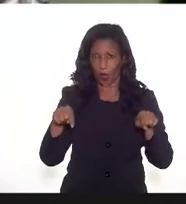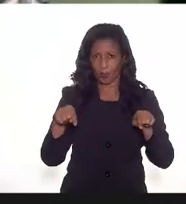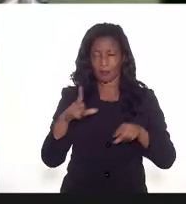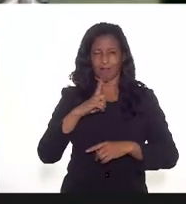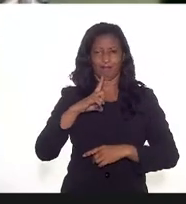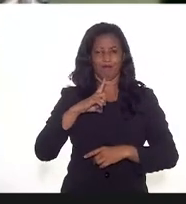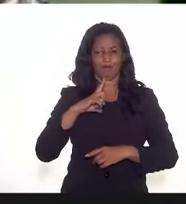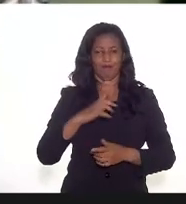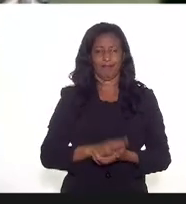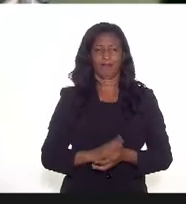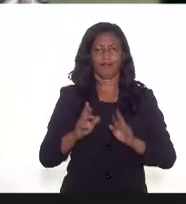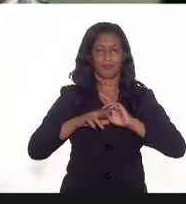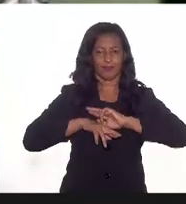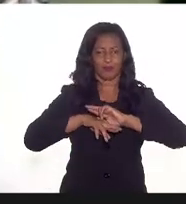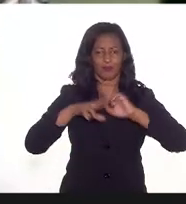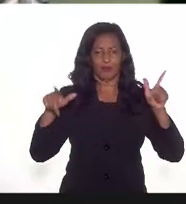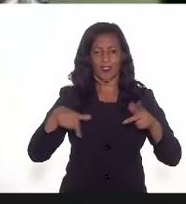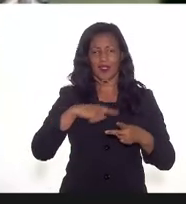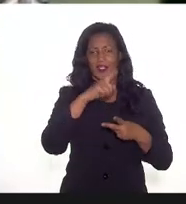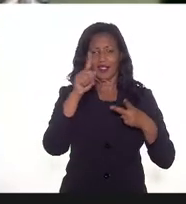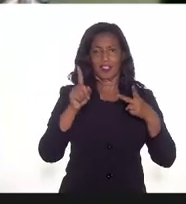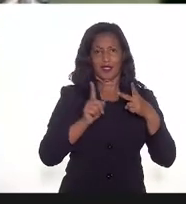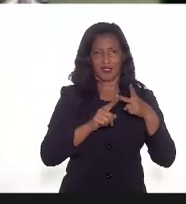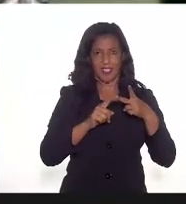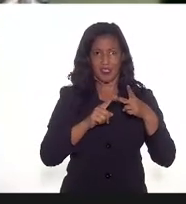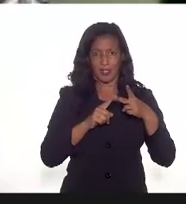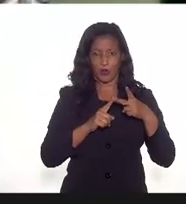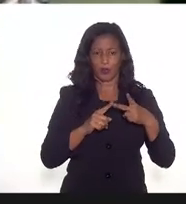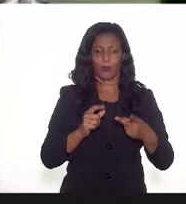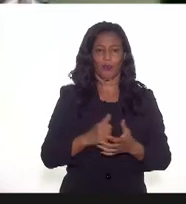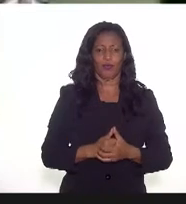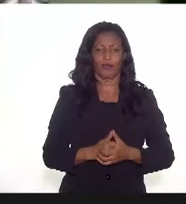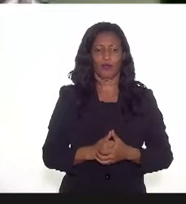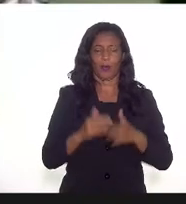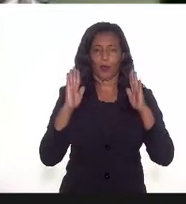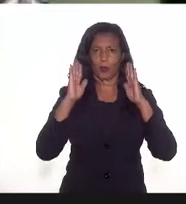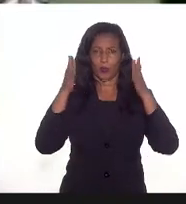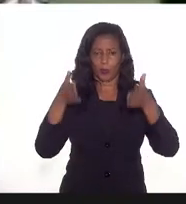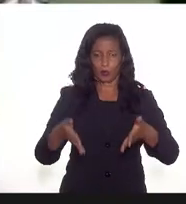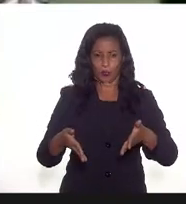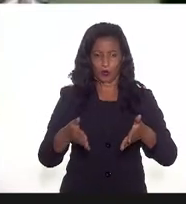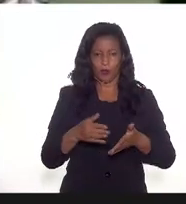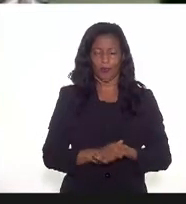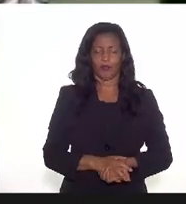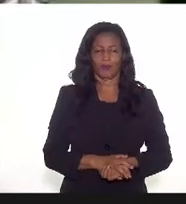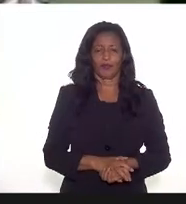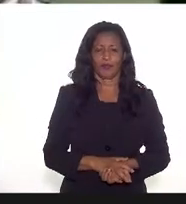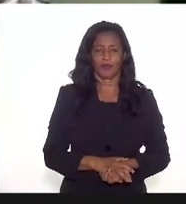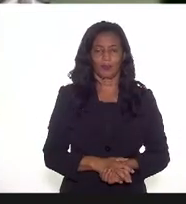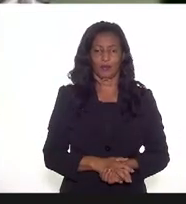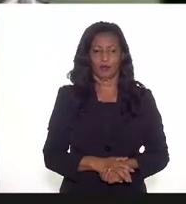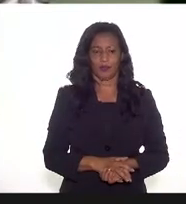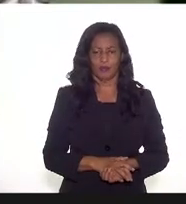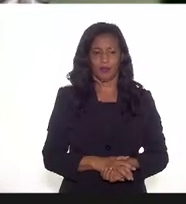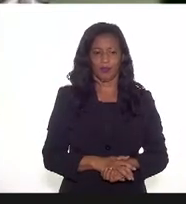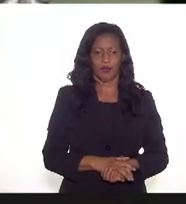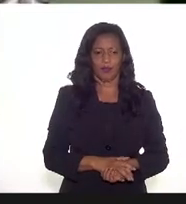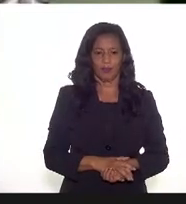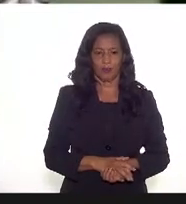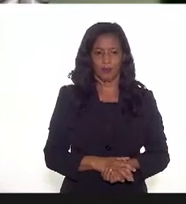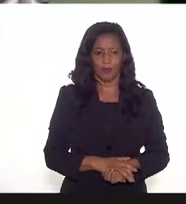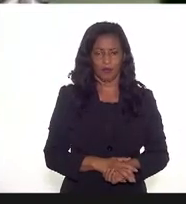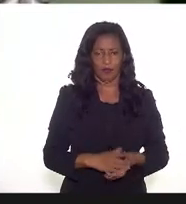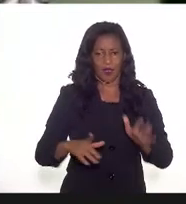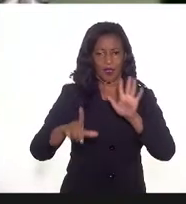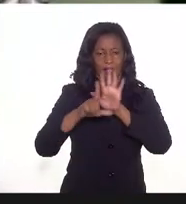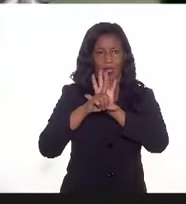diminuto. Com relação ao segundo ponto, em específico com relação às verificações, o advento da